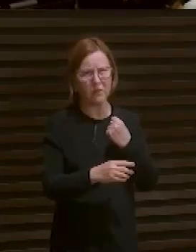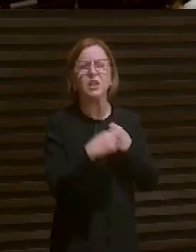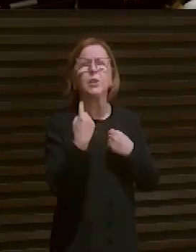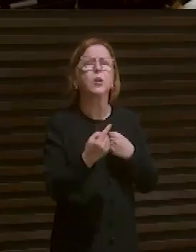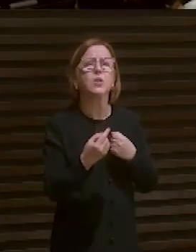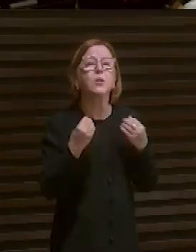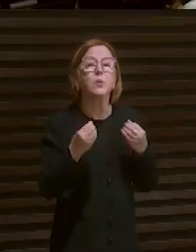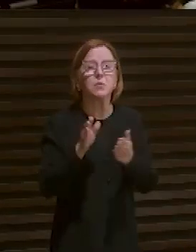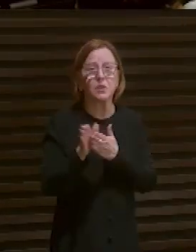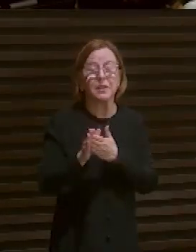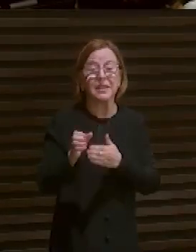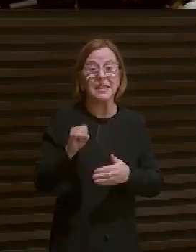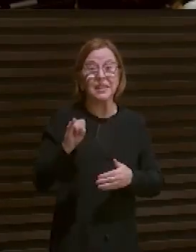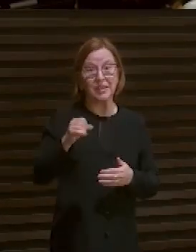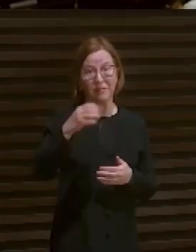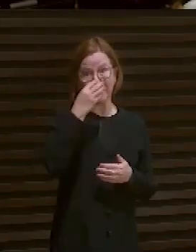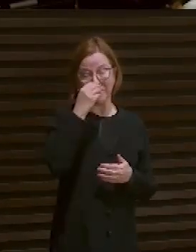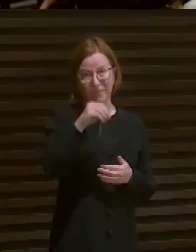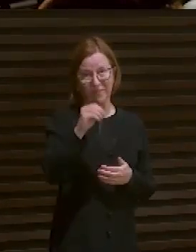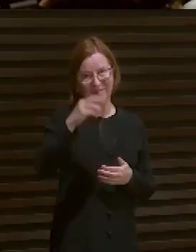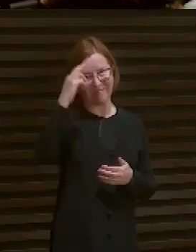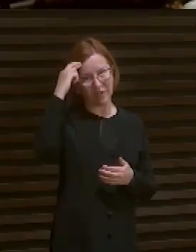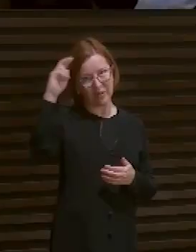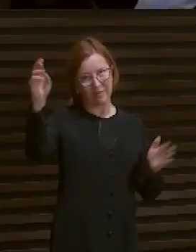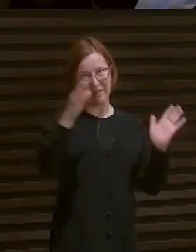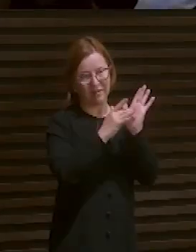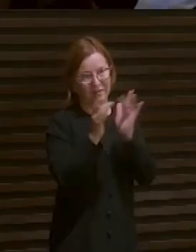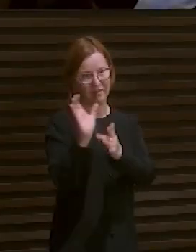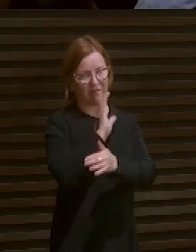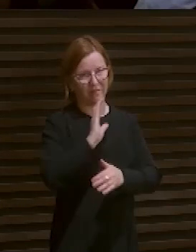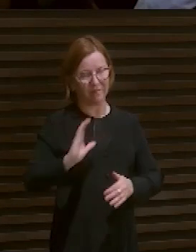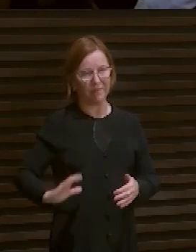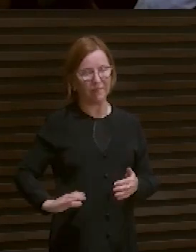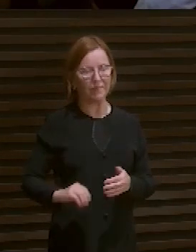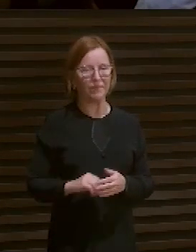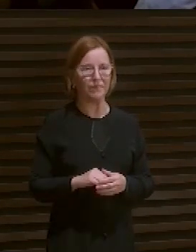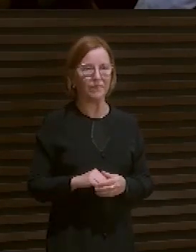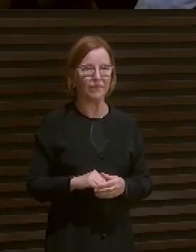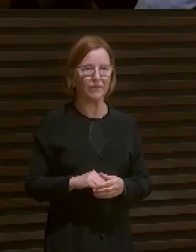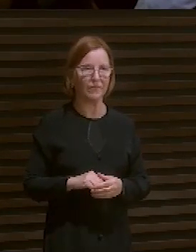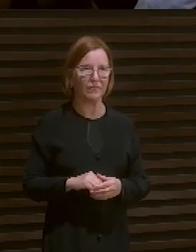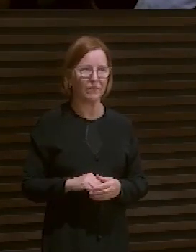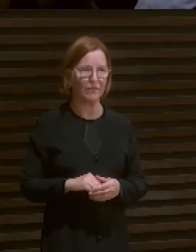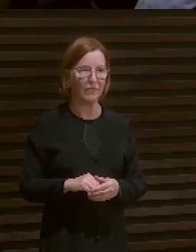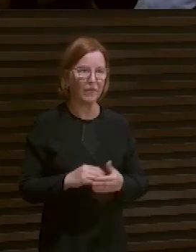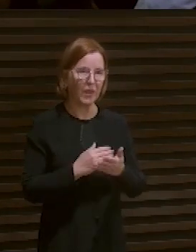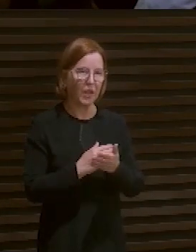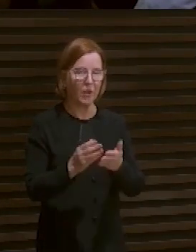Se negligenciarmos o Senhor Jesus Cristo. E daí ele